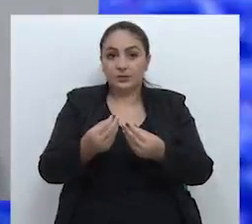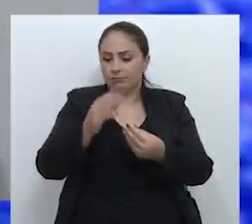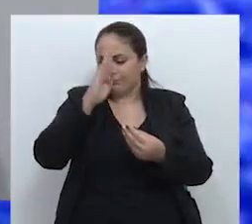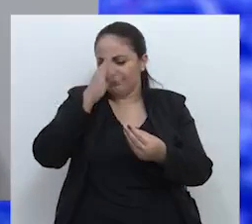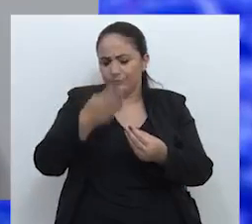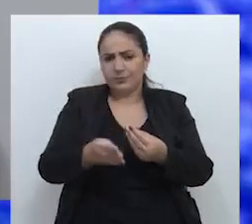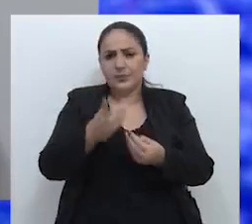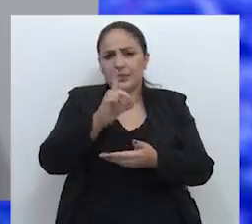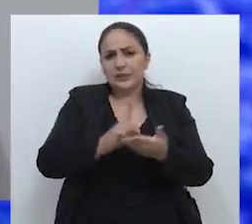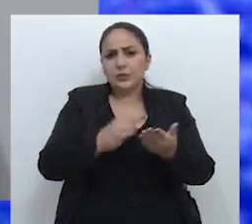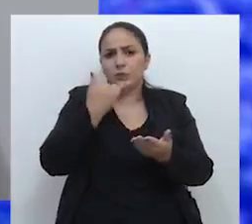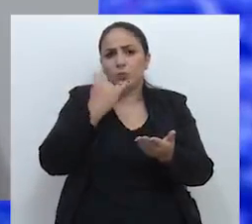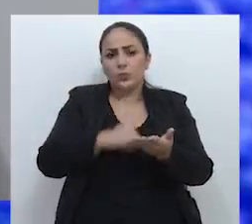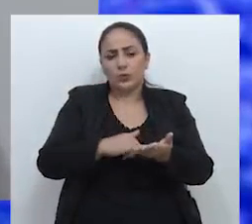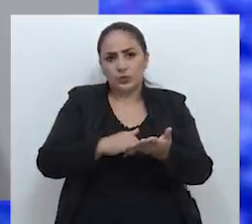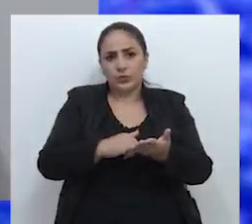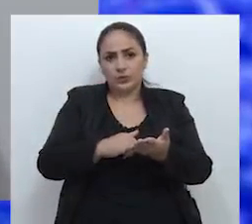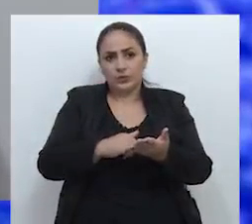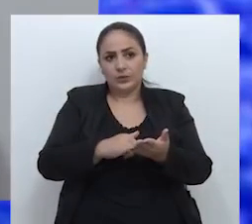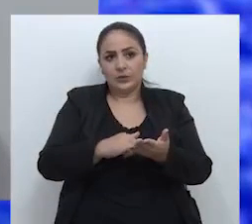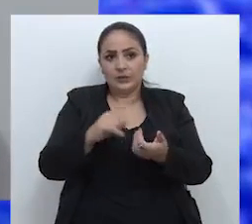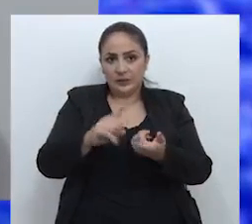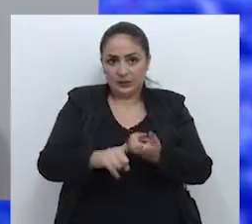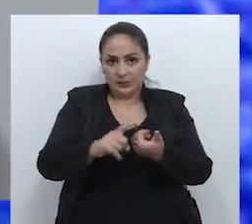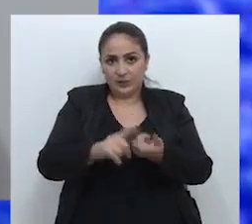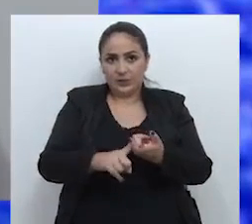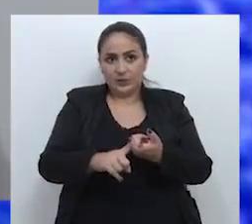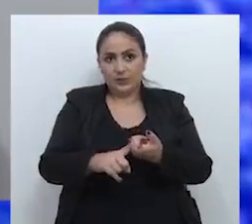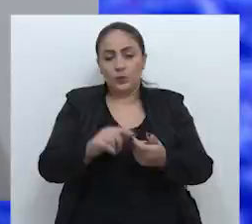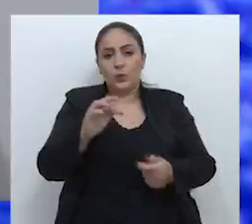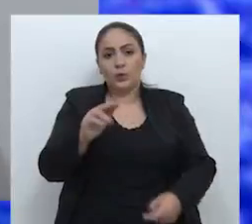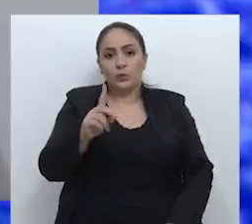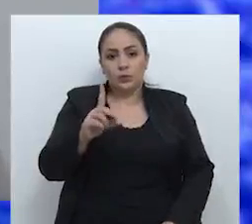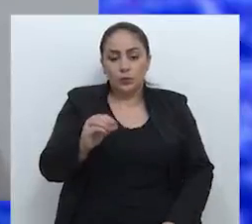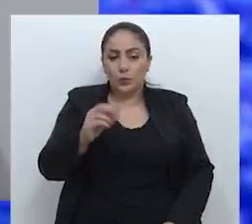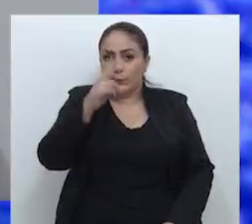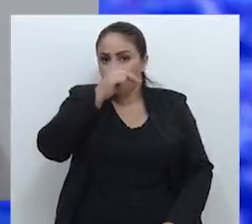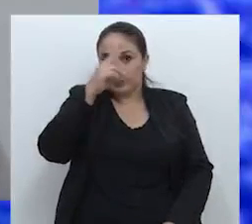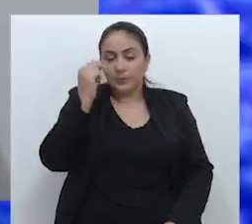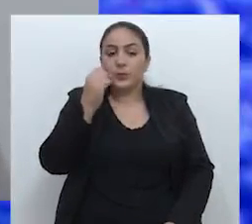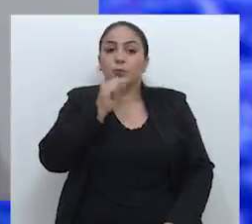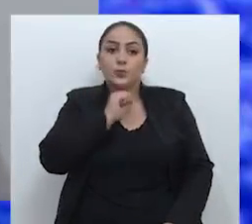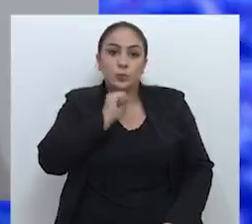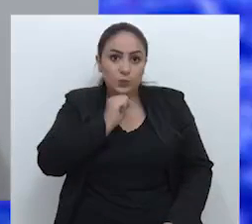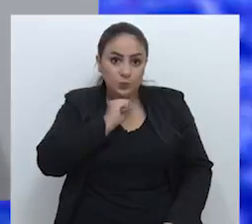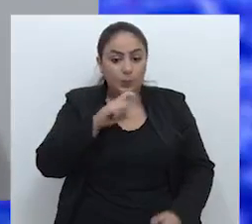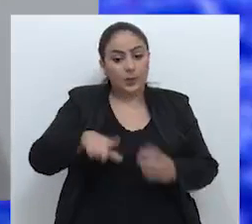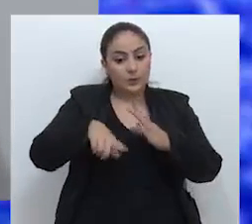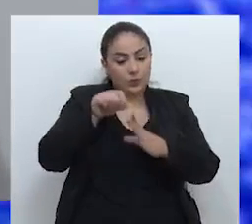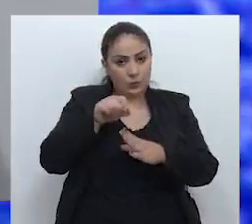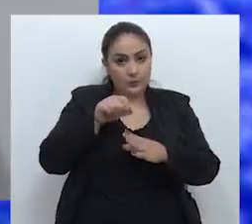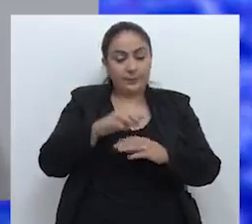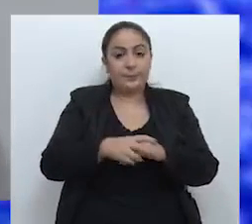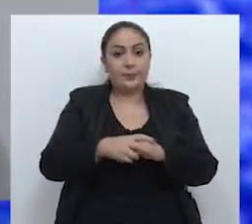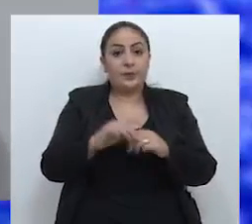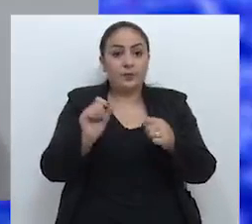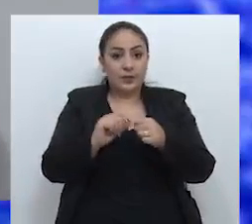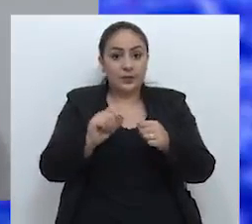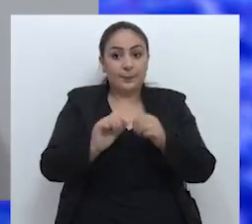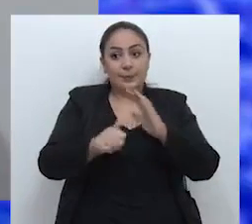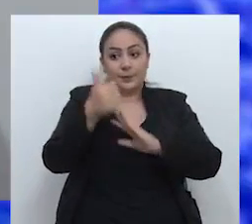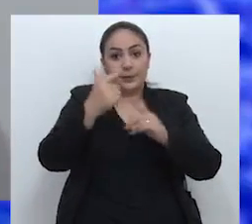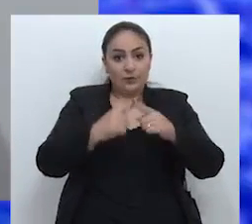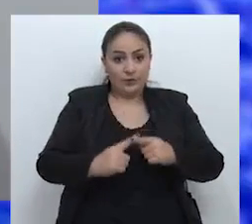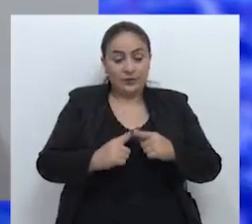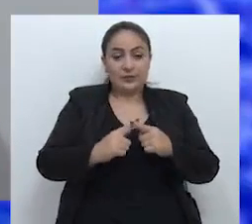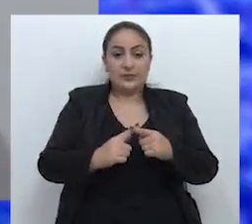na declaração parte do imposto devido para os fundos municipais do idoso. Essa é uma opção lançada pela